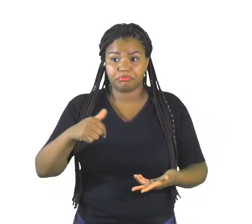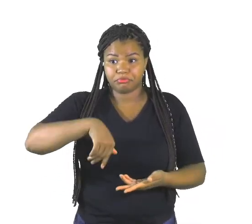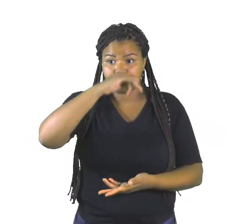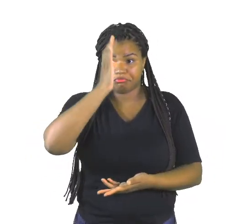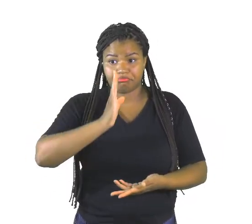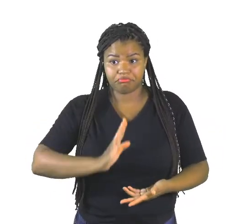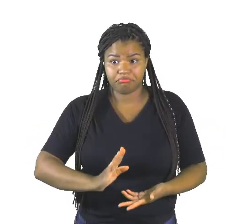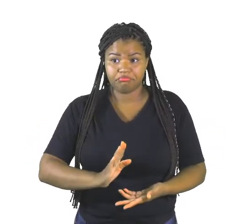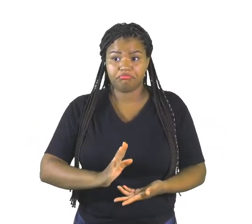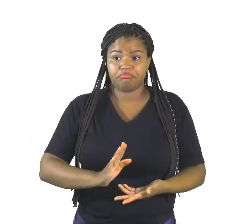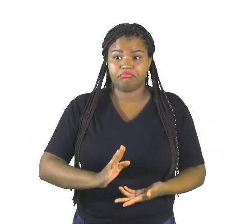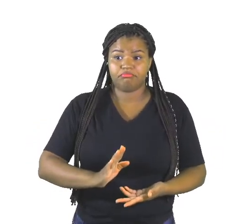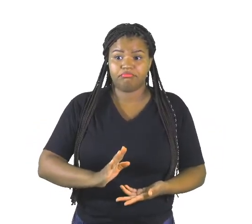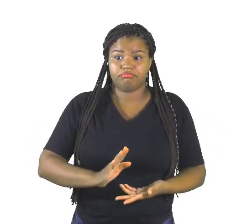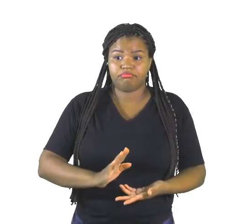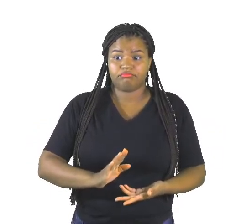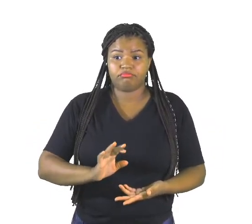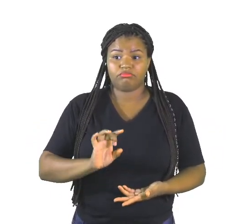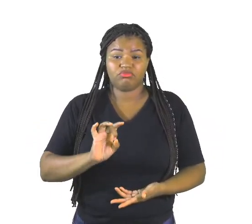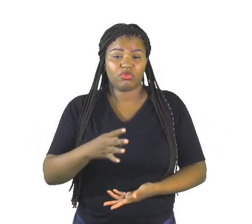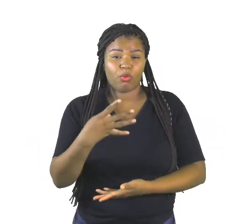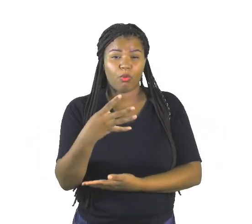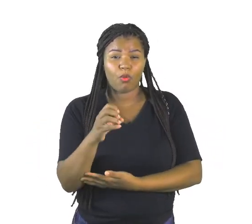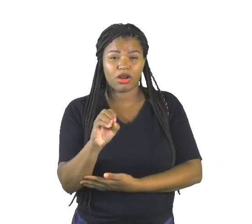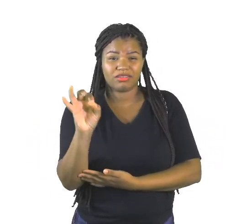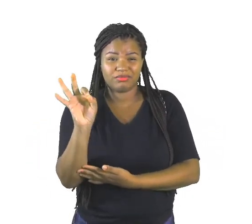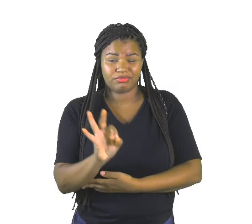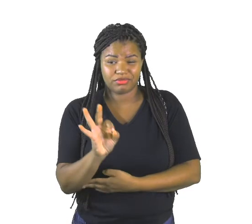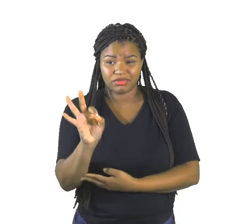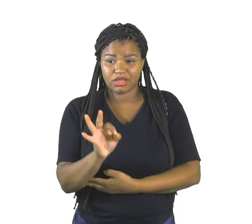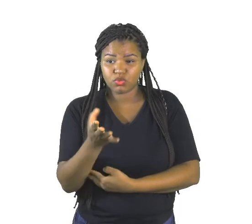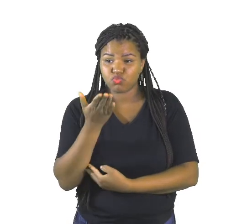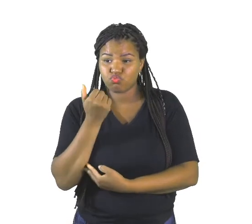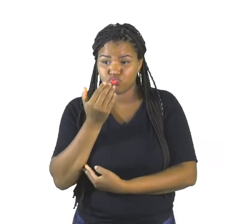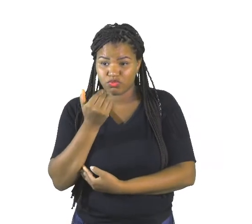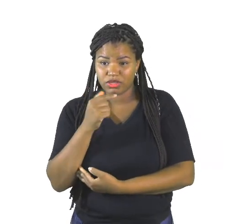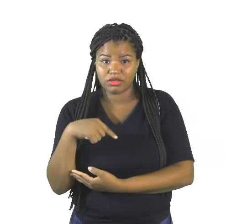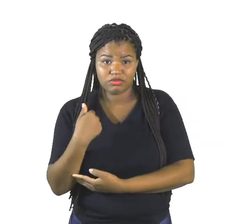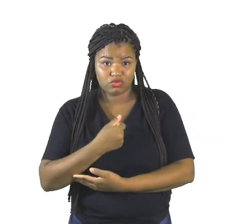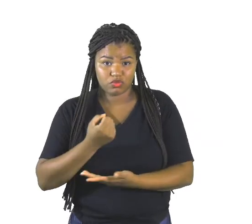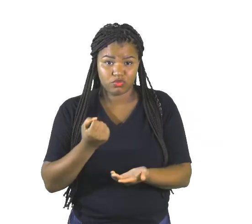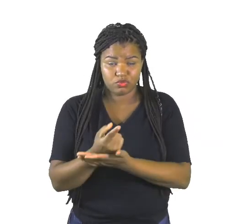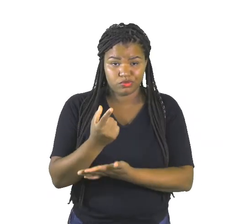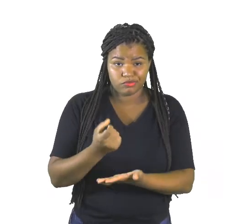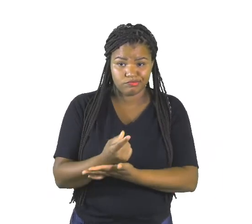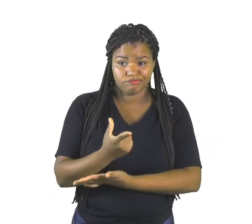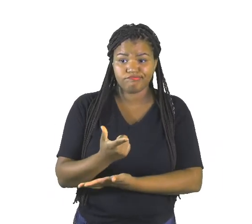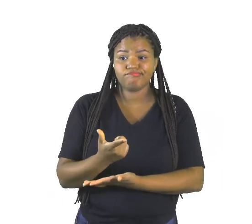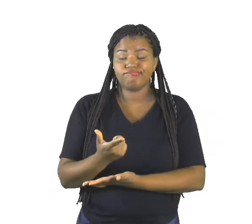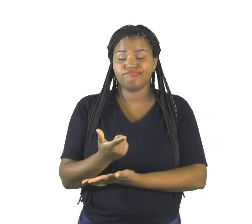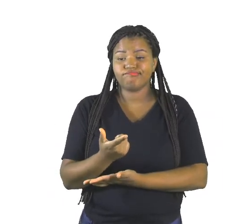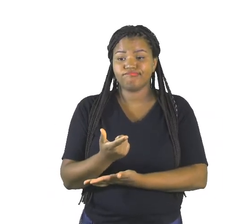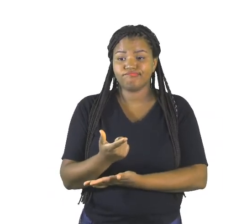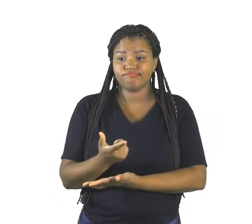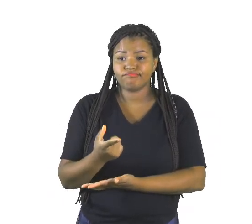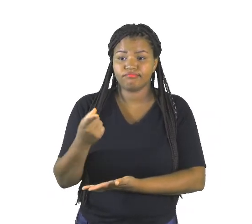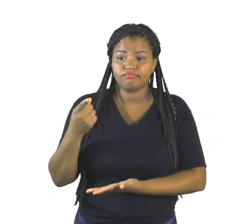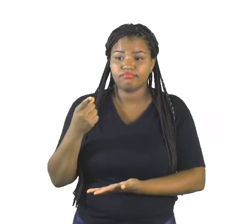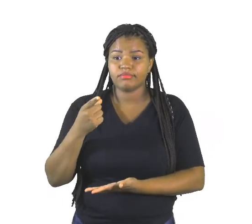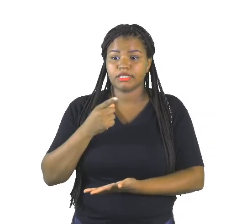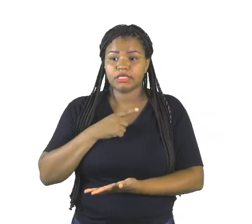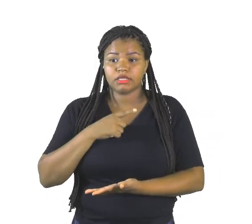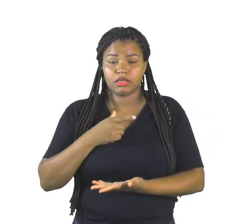né, apenas 40% dos alimentos que nós compramos, que nós temos à disposição,